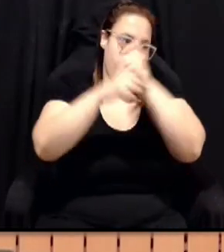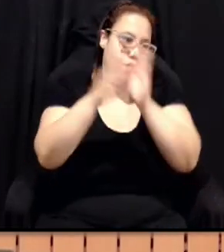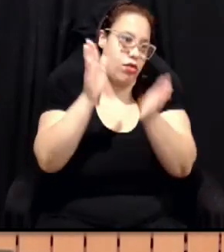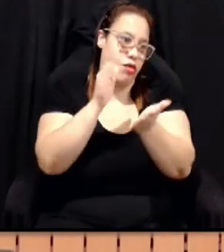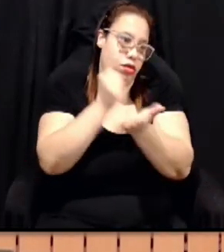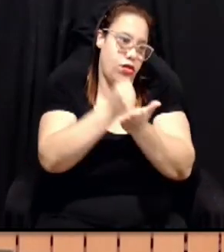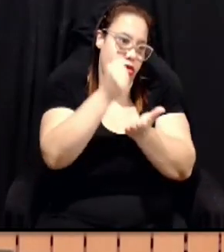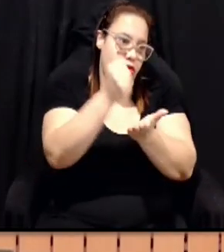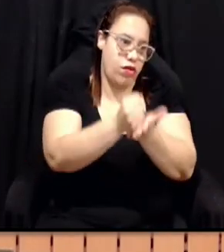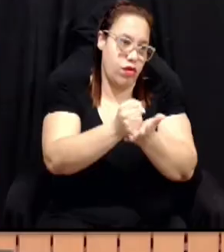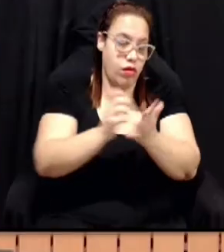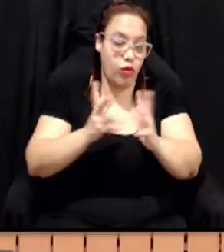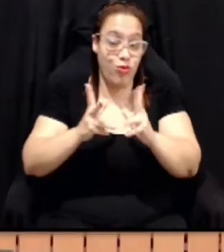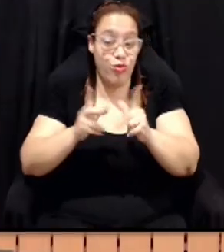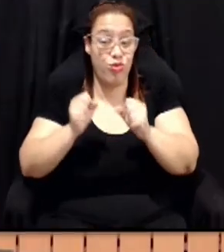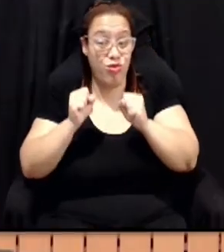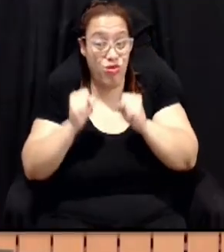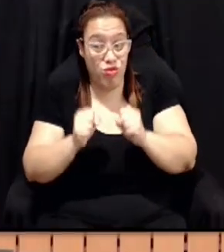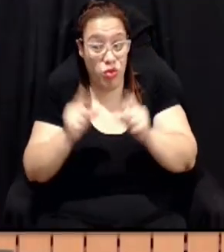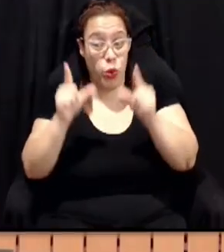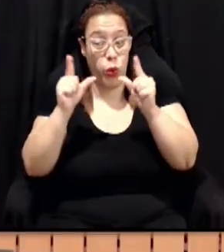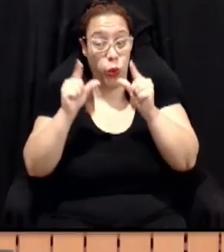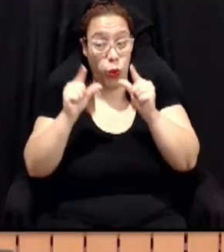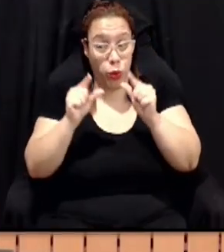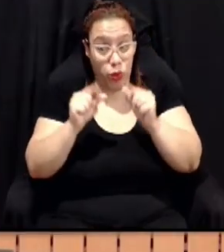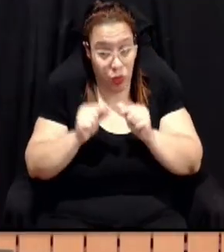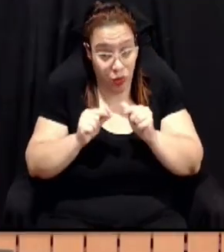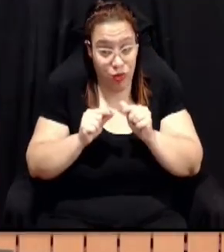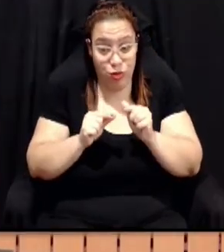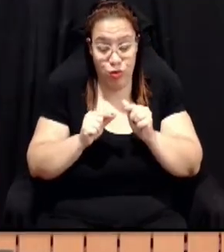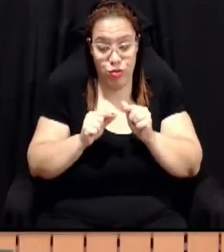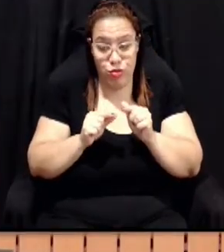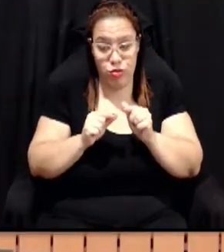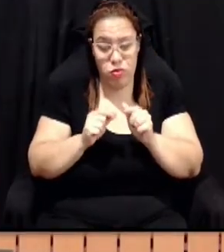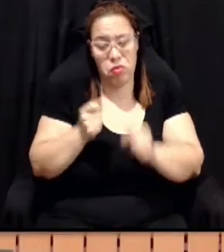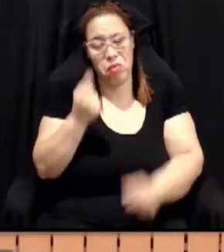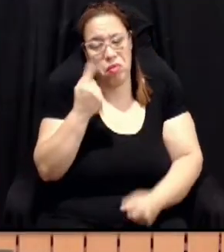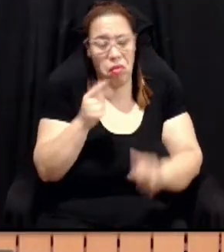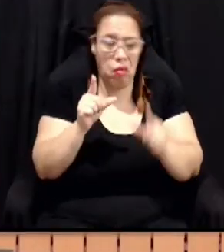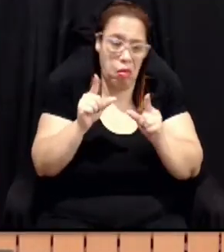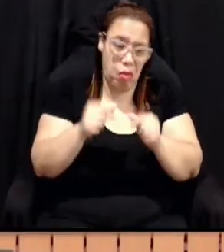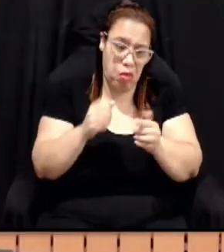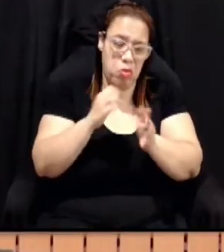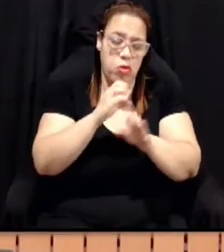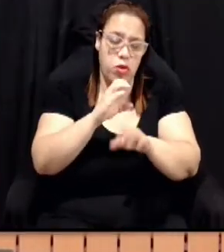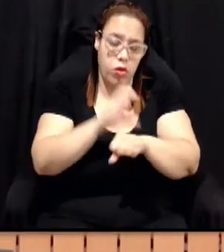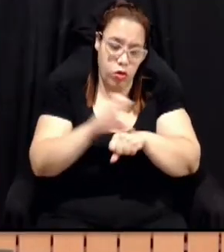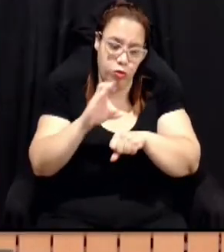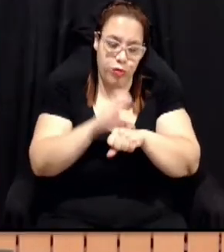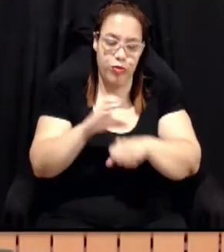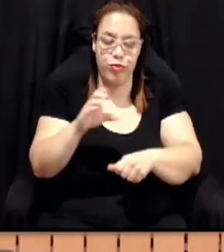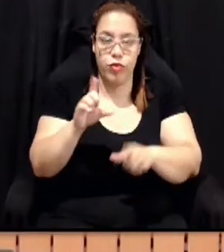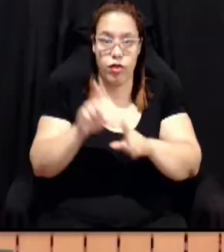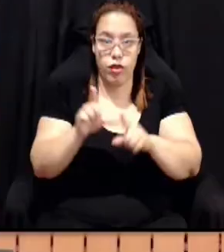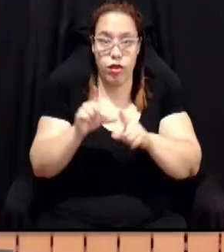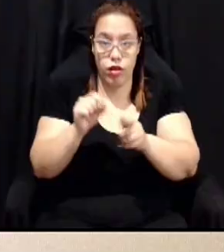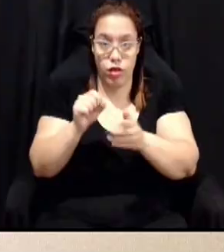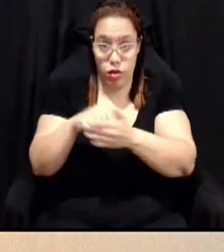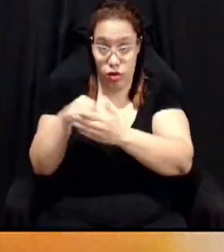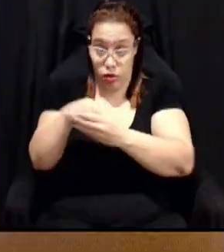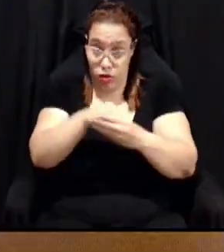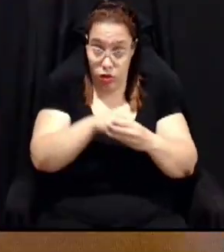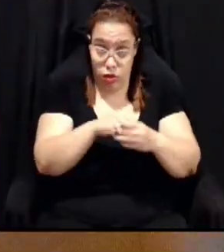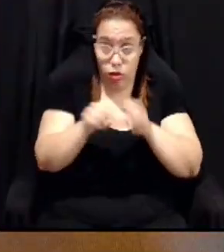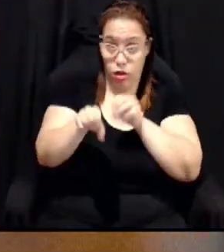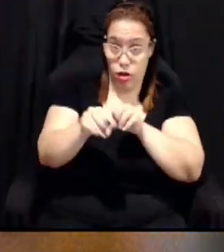tudo isso poderia ter sido minimizado se, pelo menos, o mínimo constitucional tivesse sido aplicado na educação.